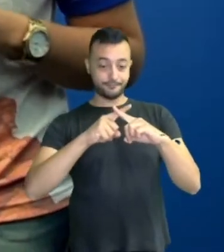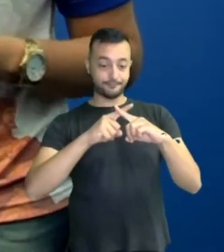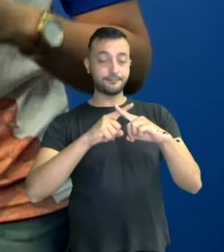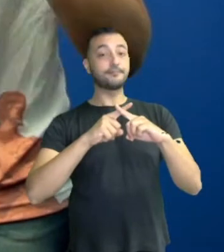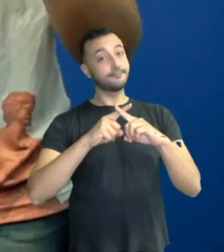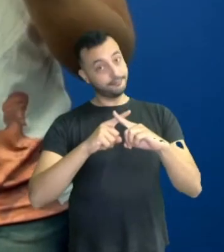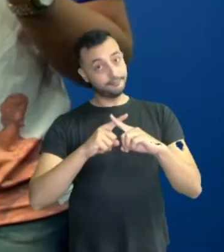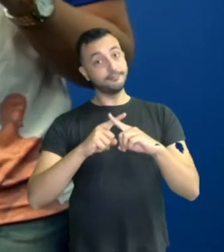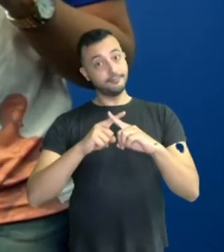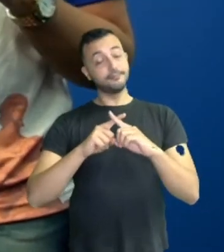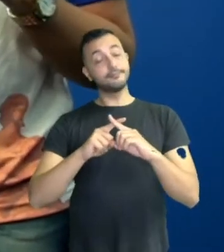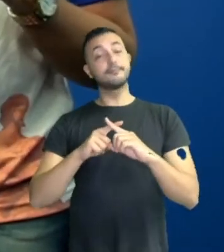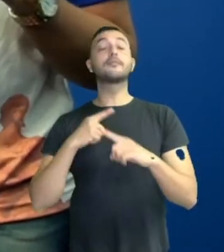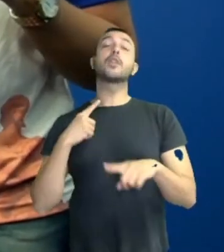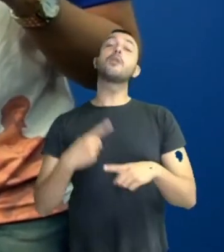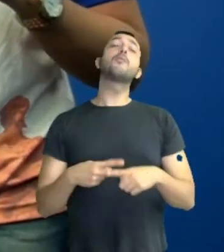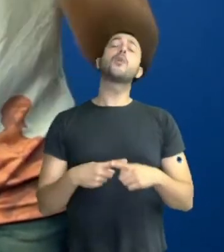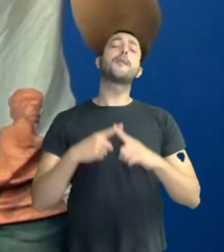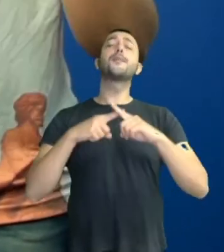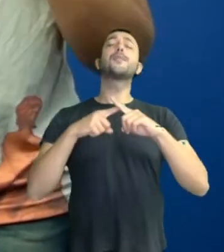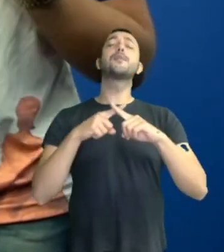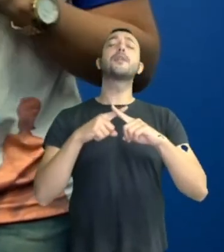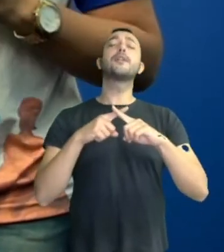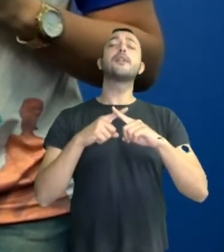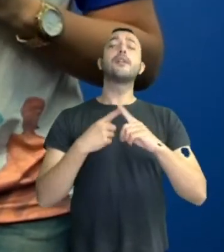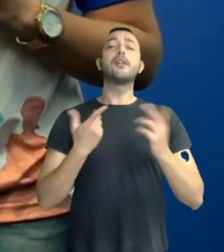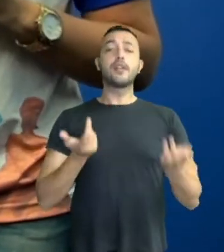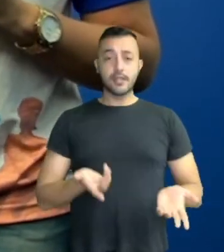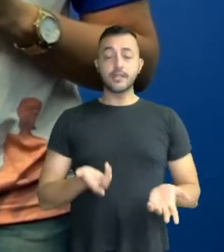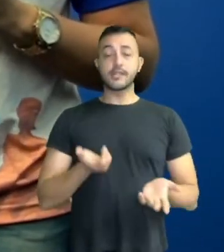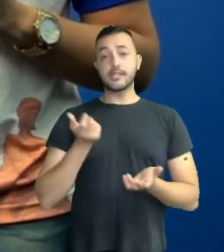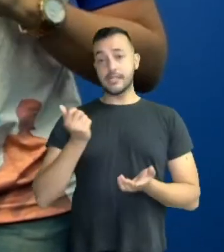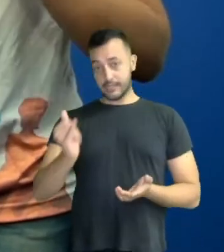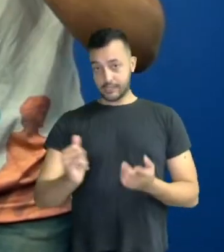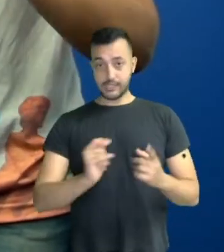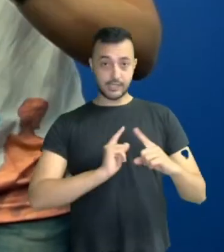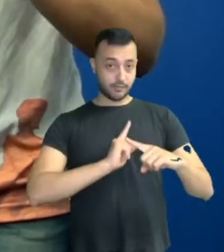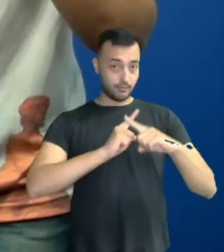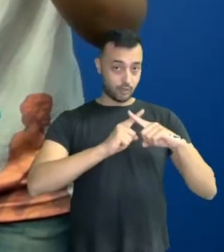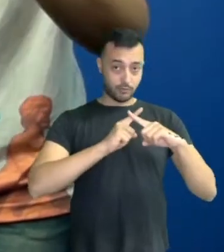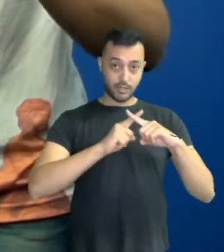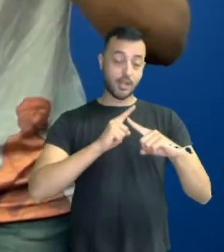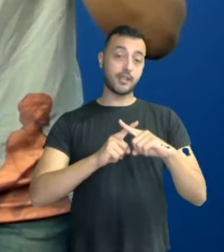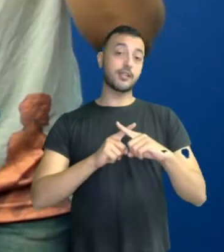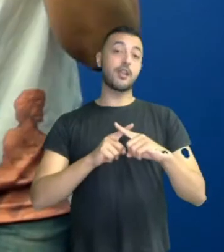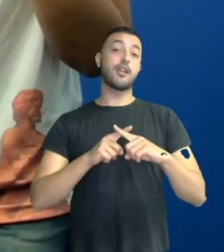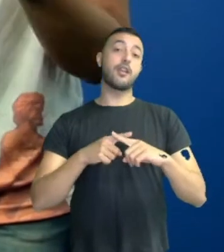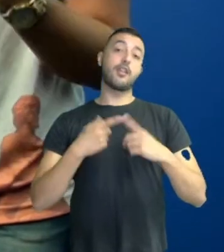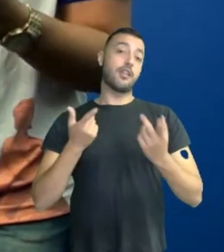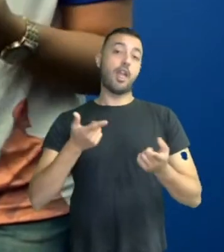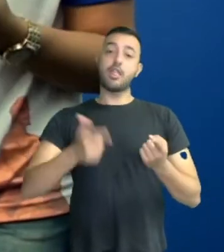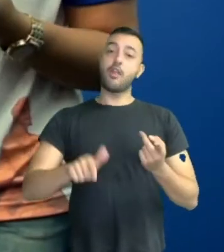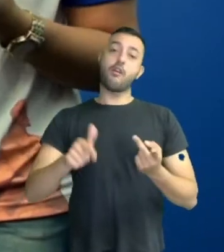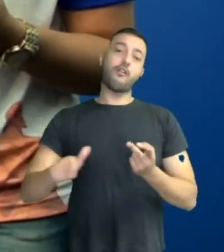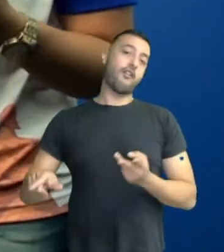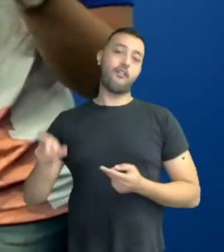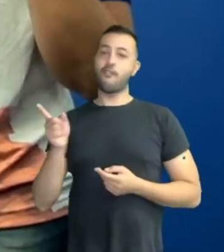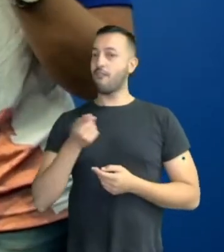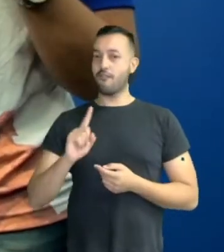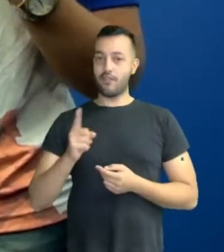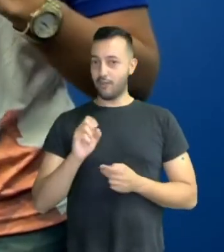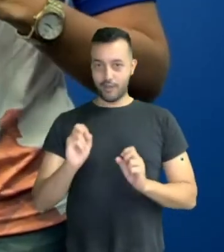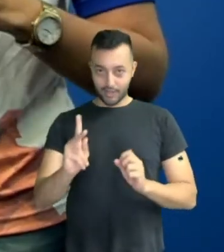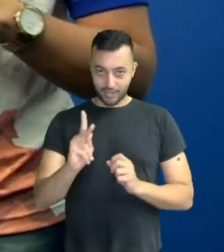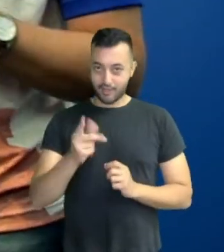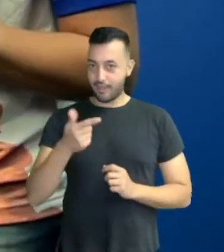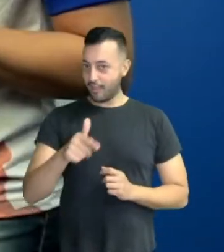multiplicativo. Não é isso? Por que se usa a multiplicação? Porque quando se usa a multiplicação, não tem como repetir, ok? Não